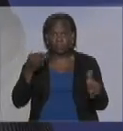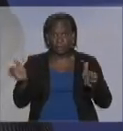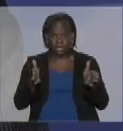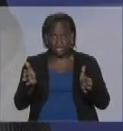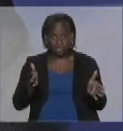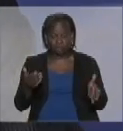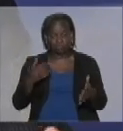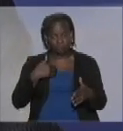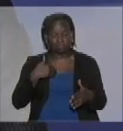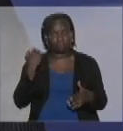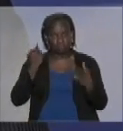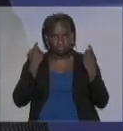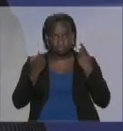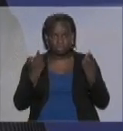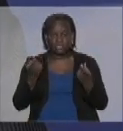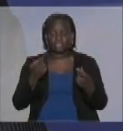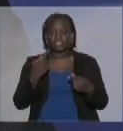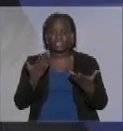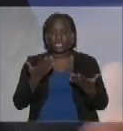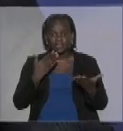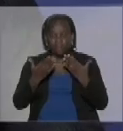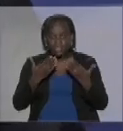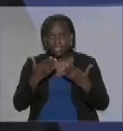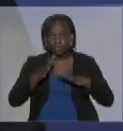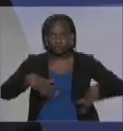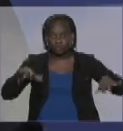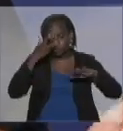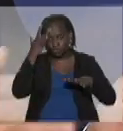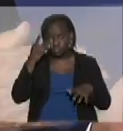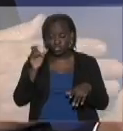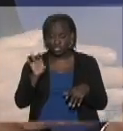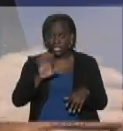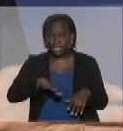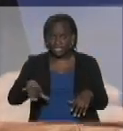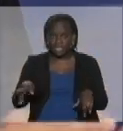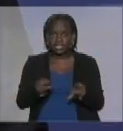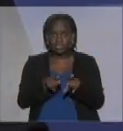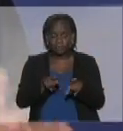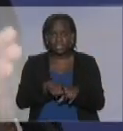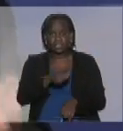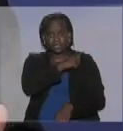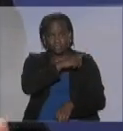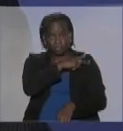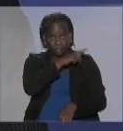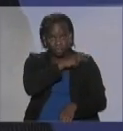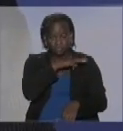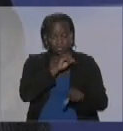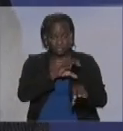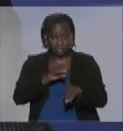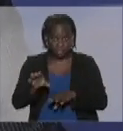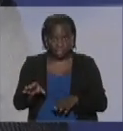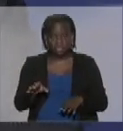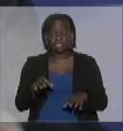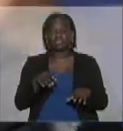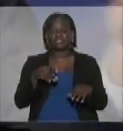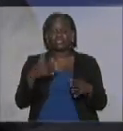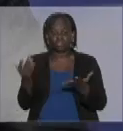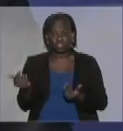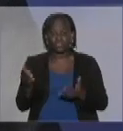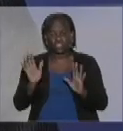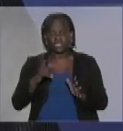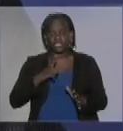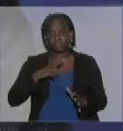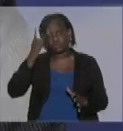mandato, onde a gente busca o debate, e aí não só no ensino fundamental, mas no próprio ensino médio, que é onde o jovem já se